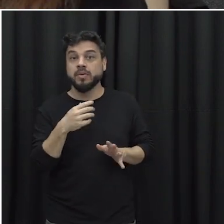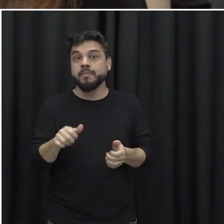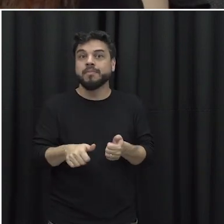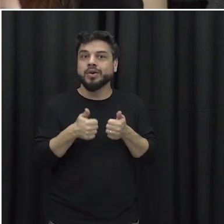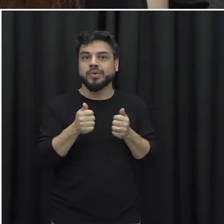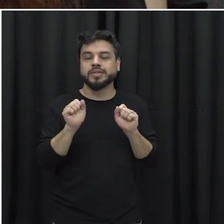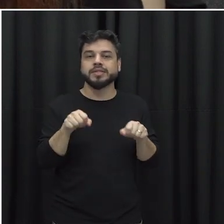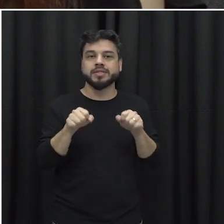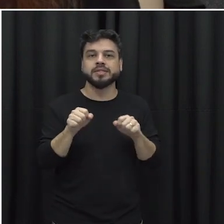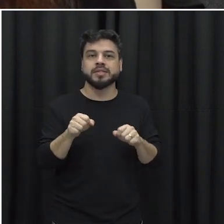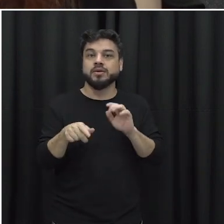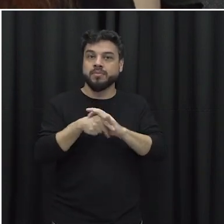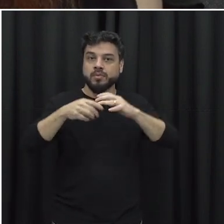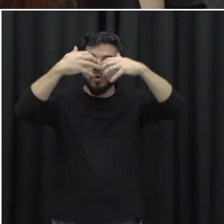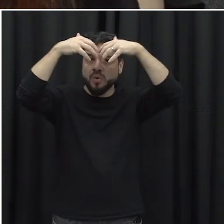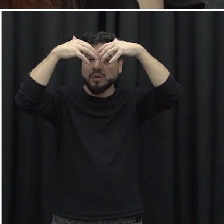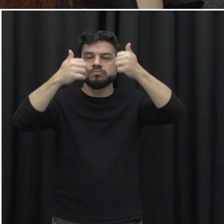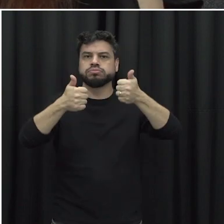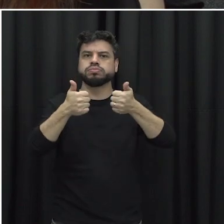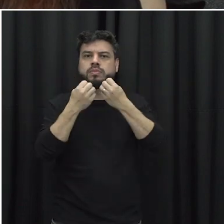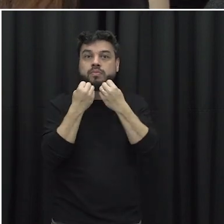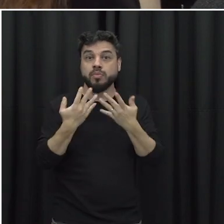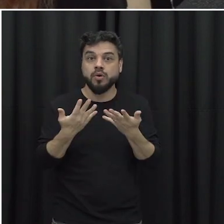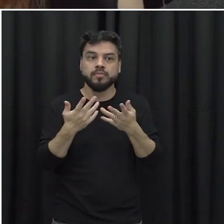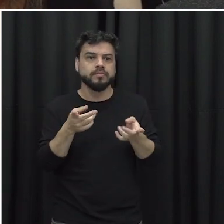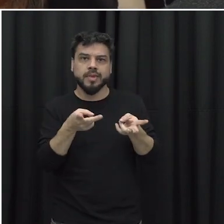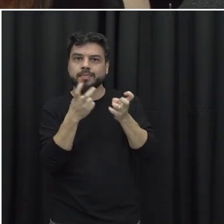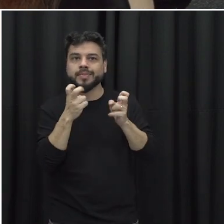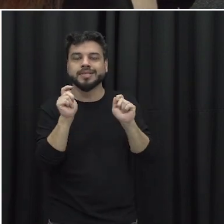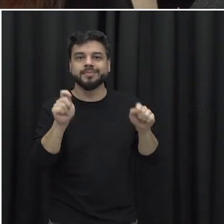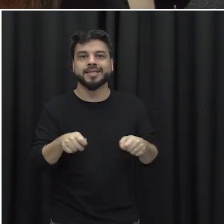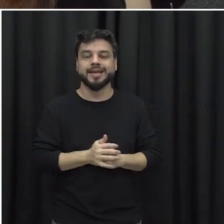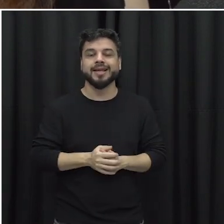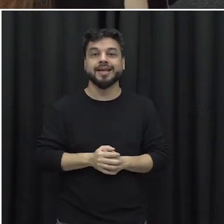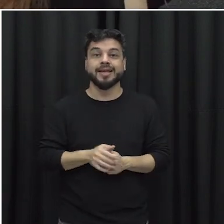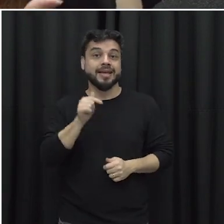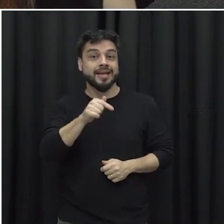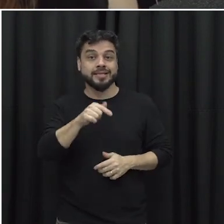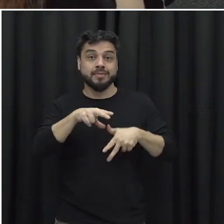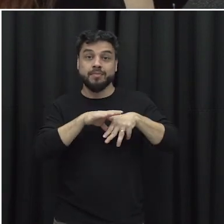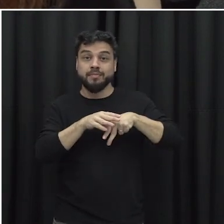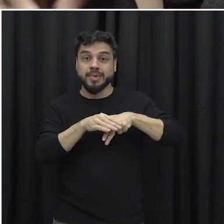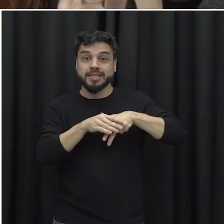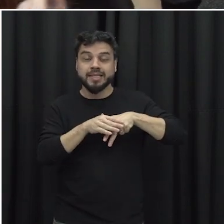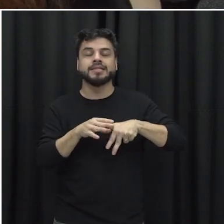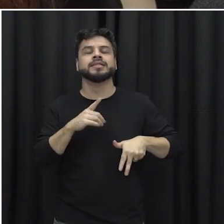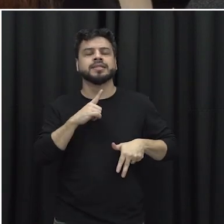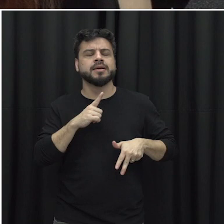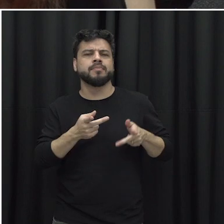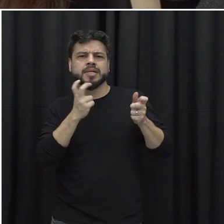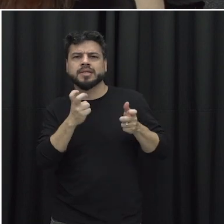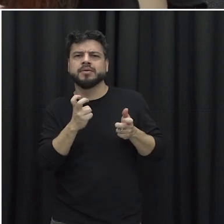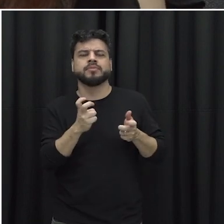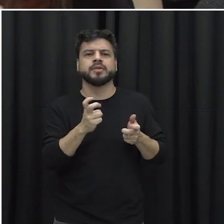melhorou os aspectos cognitivos de forma bem visíveis. Então, era um paciente que, no início, já não tinha mais sua